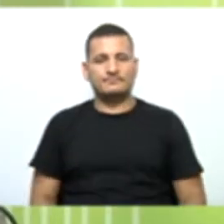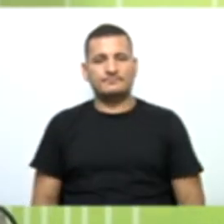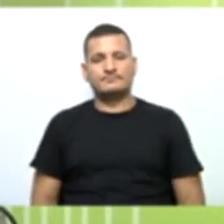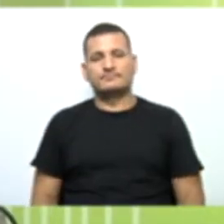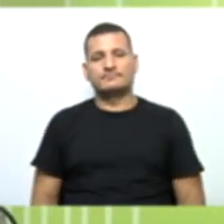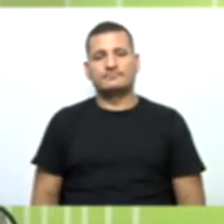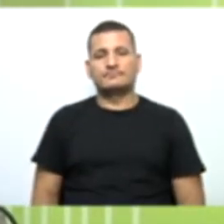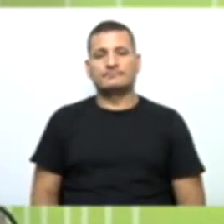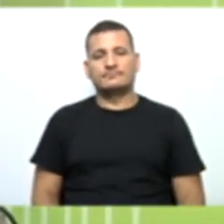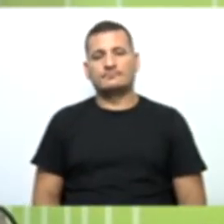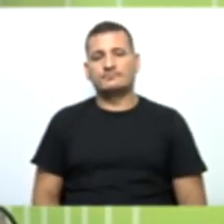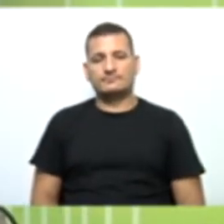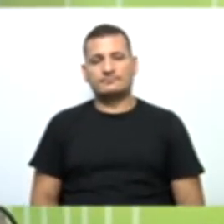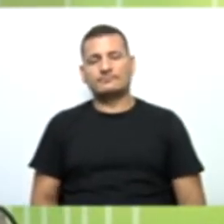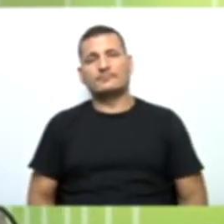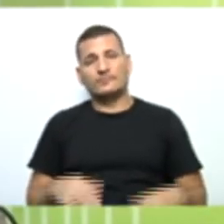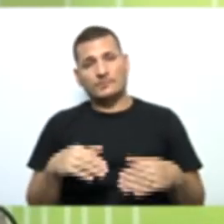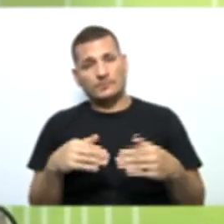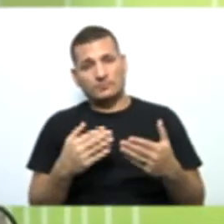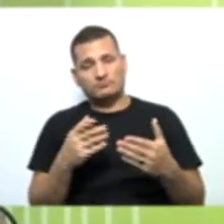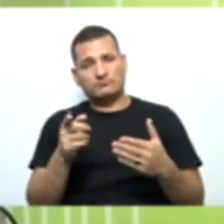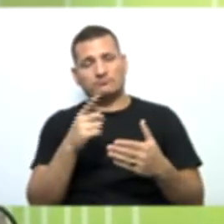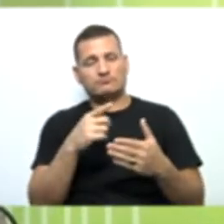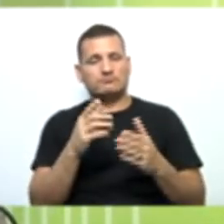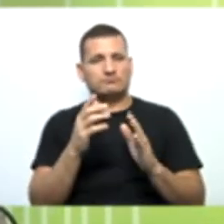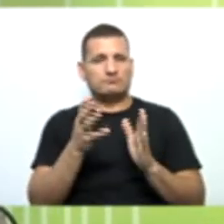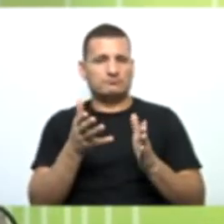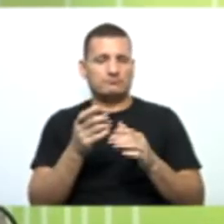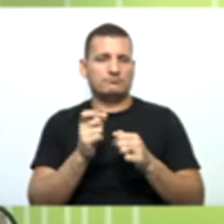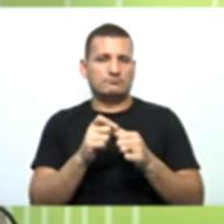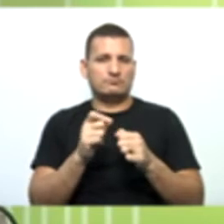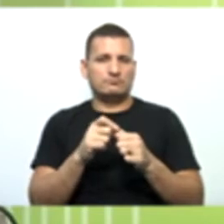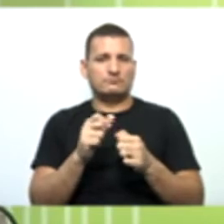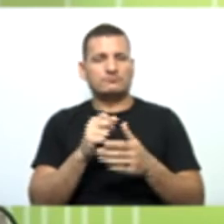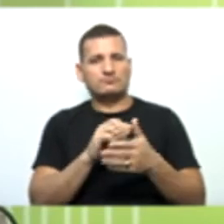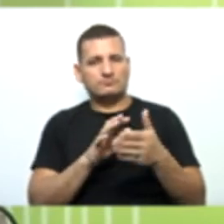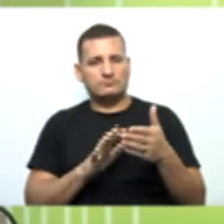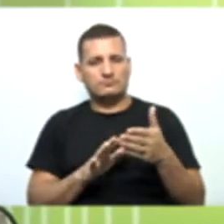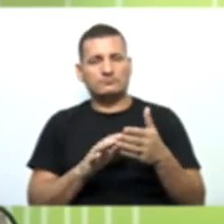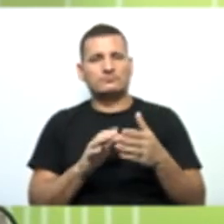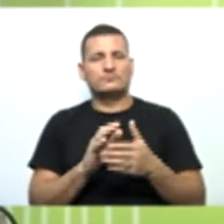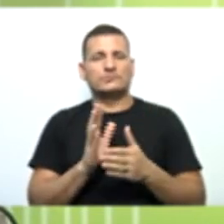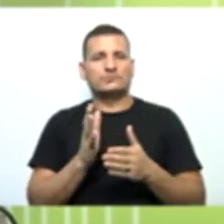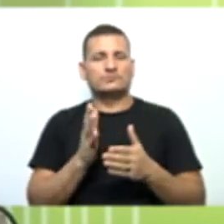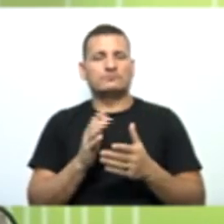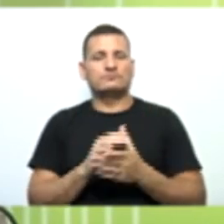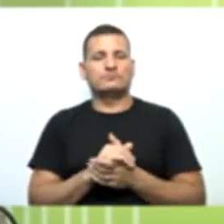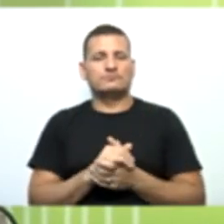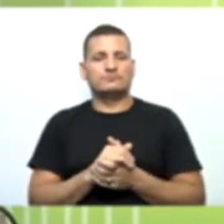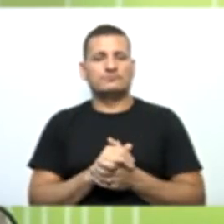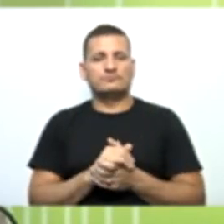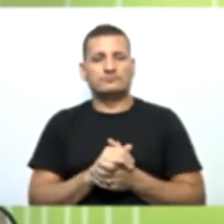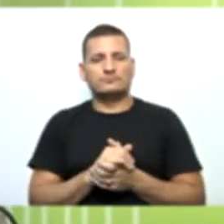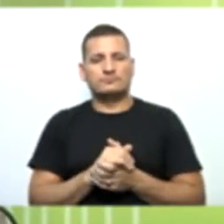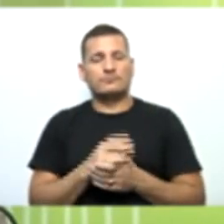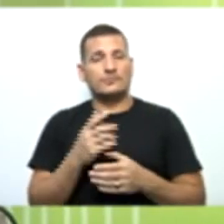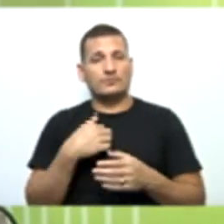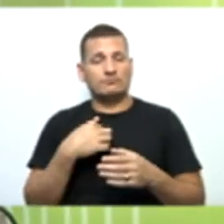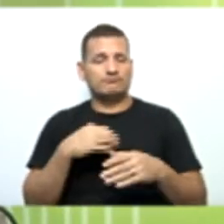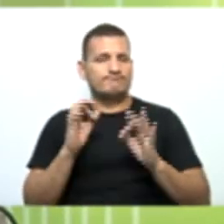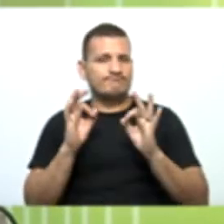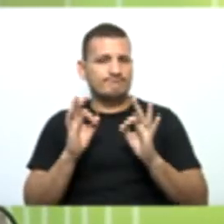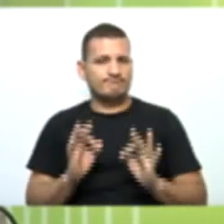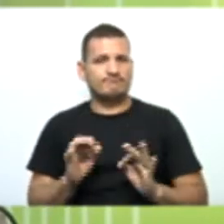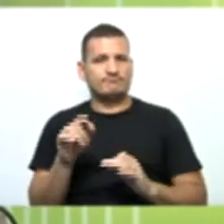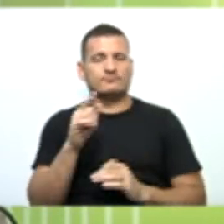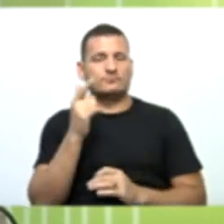vão tentar, vocês fizeram essas atividades, certo? Esse material já está aí com vocês. Eu tenho certeza que vocês